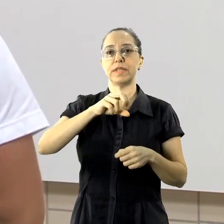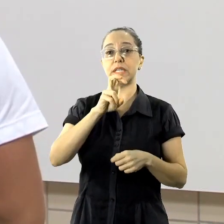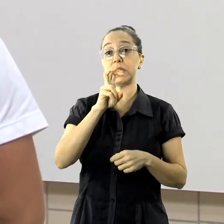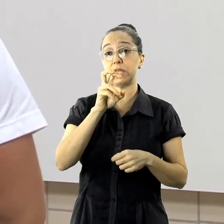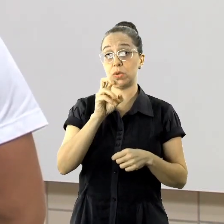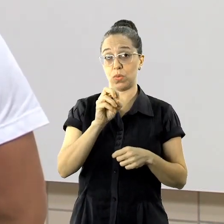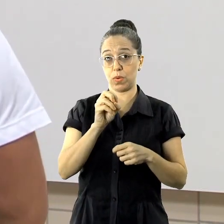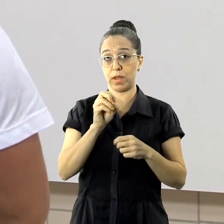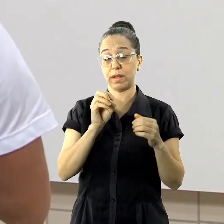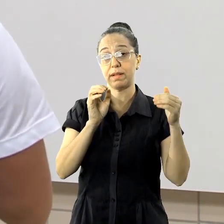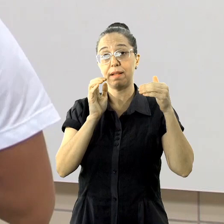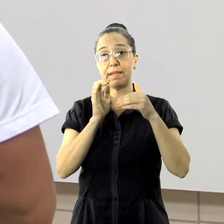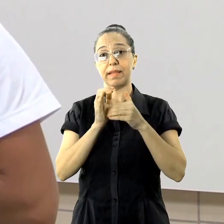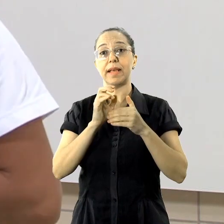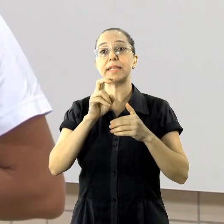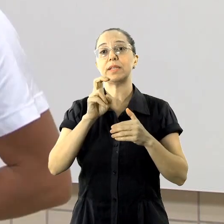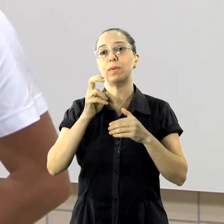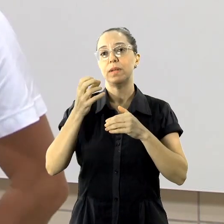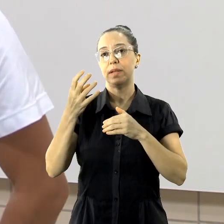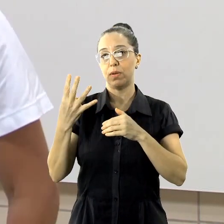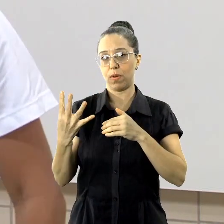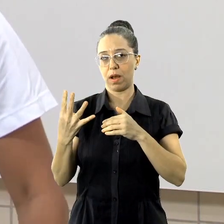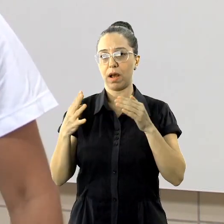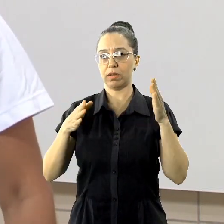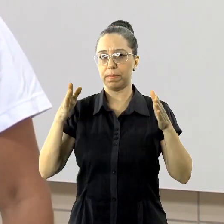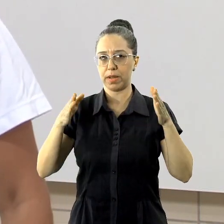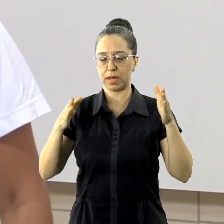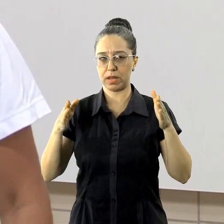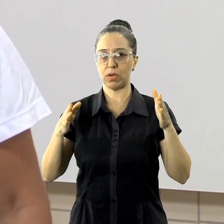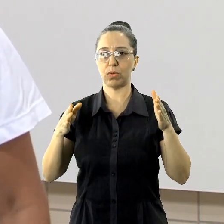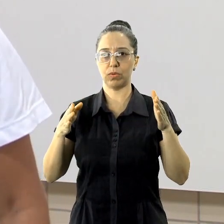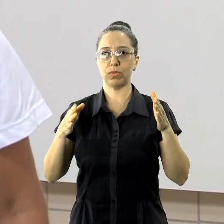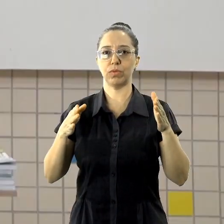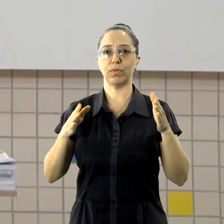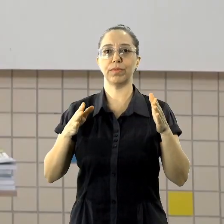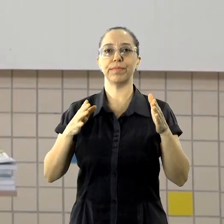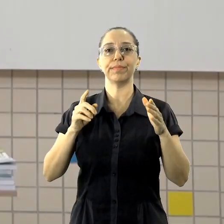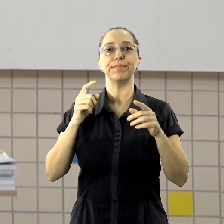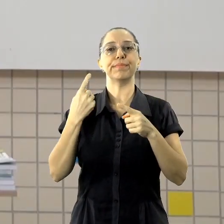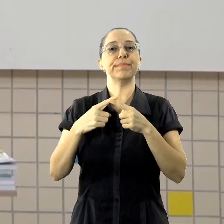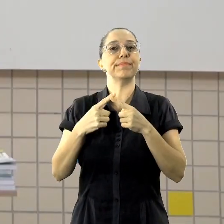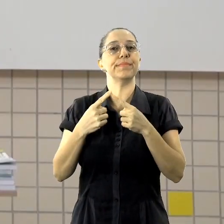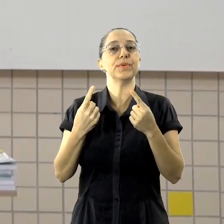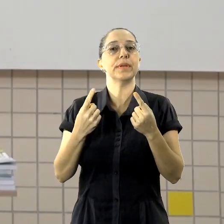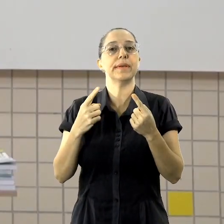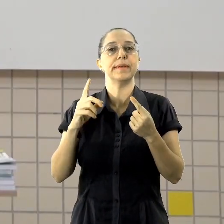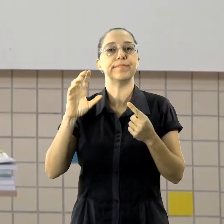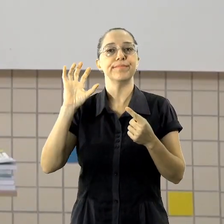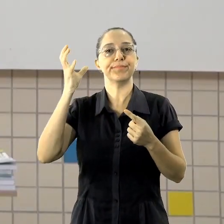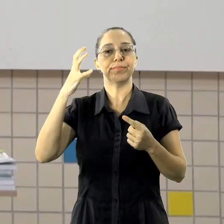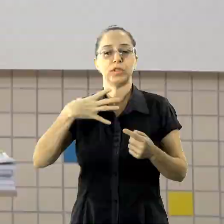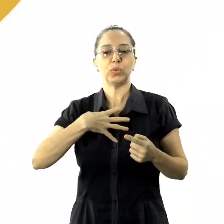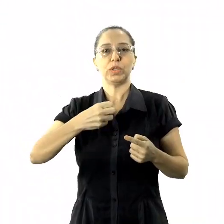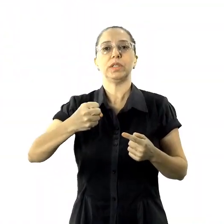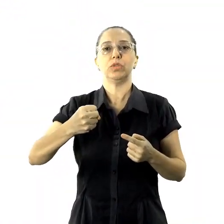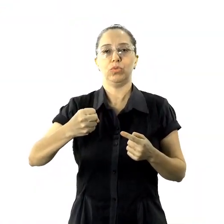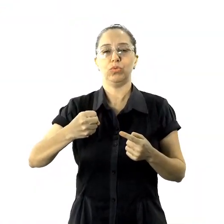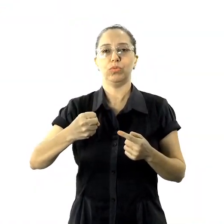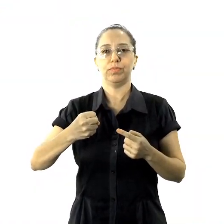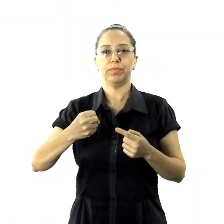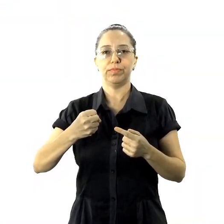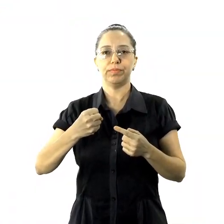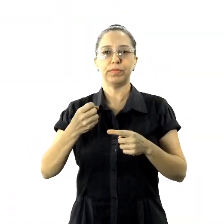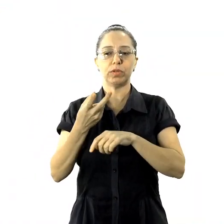até 1954 com o seu suicídio. Foi encontrada lá no quarto